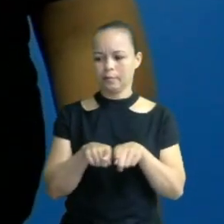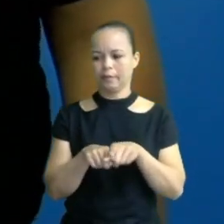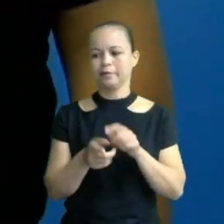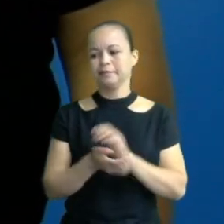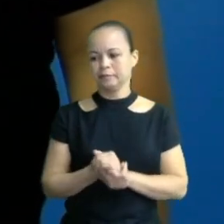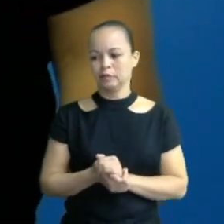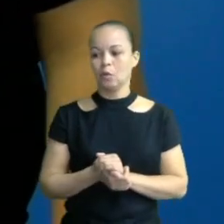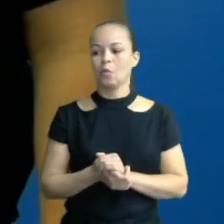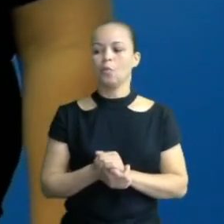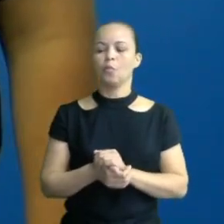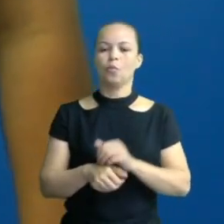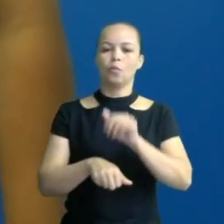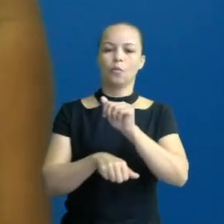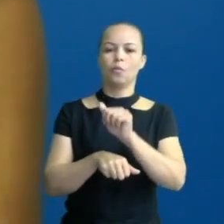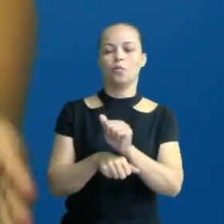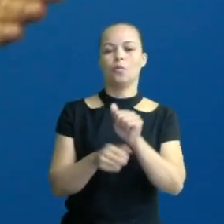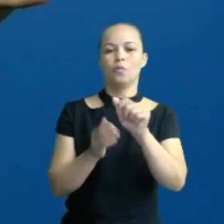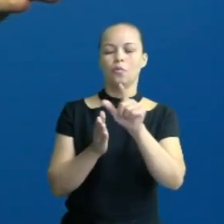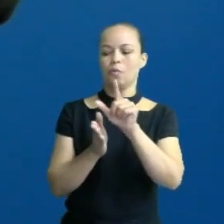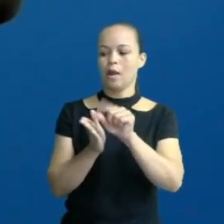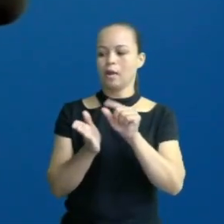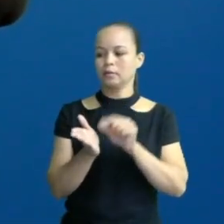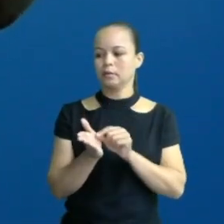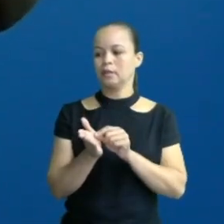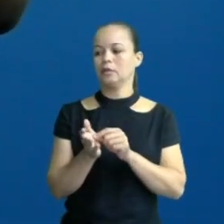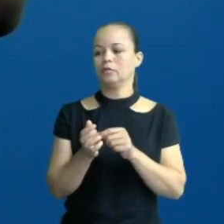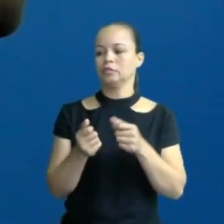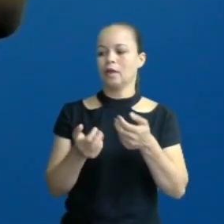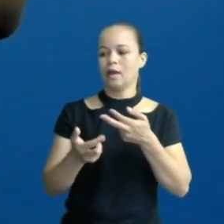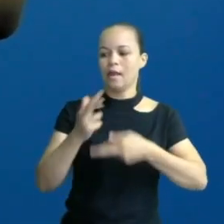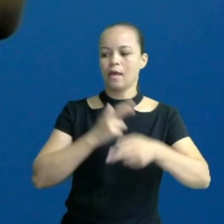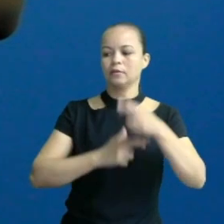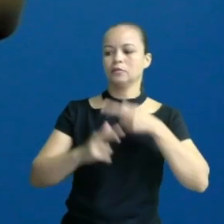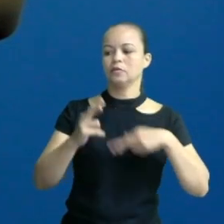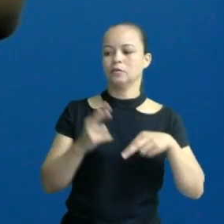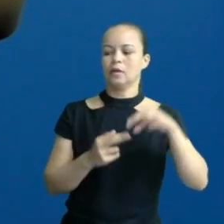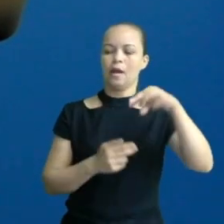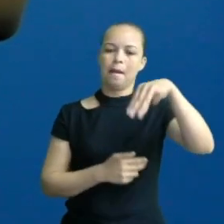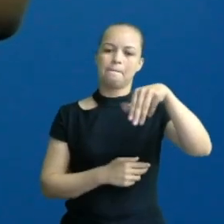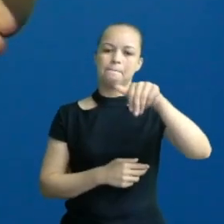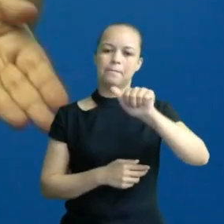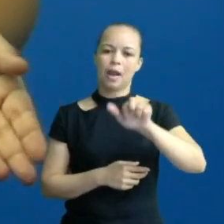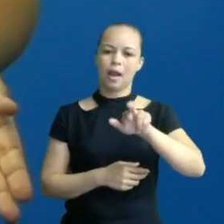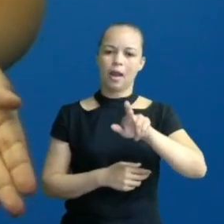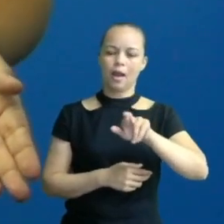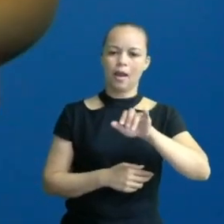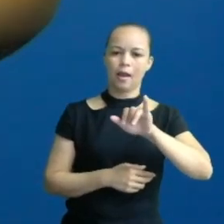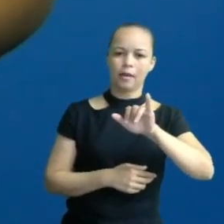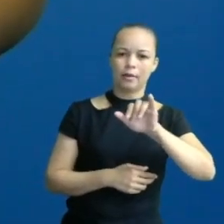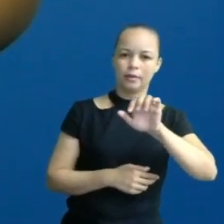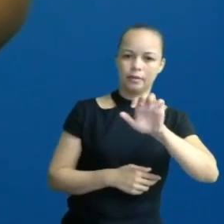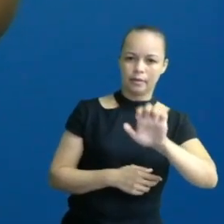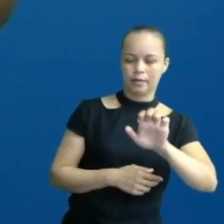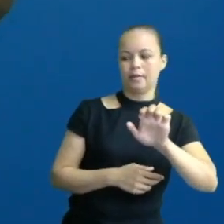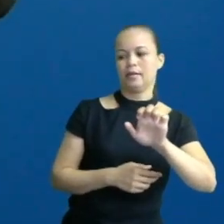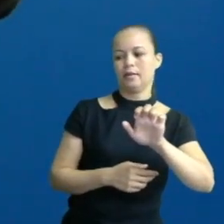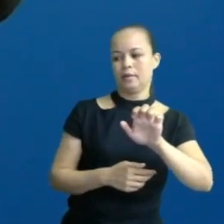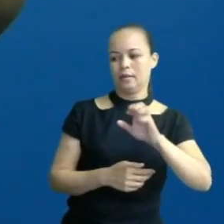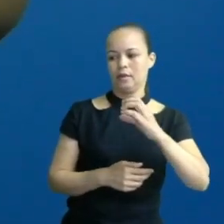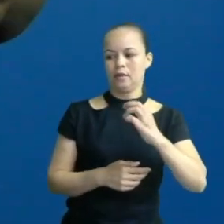artigo estava relacionado a Mary Curie. Mas, professor, é uma palavra feminina,